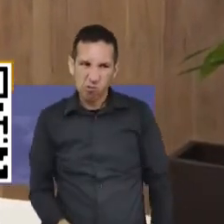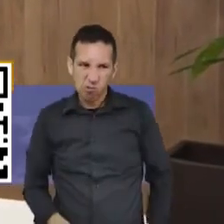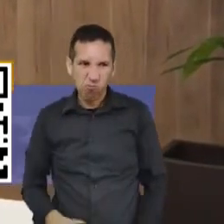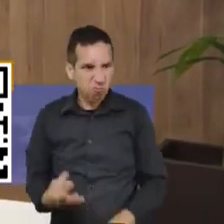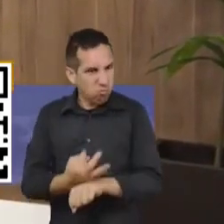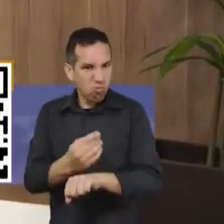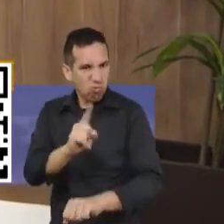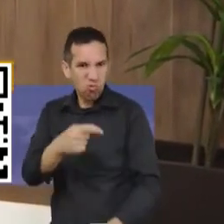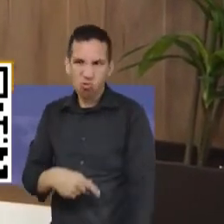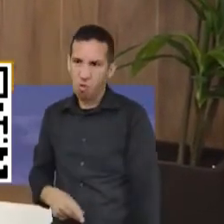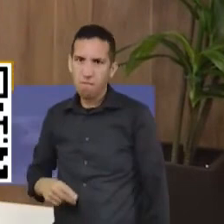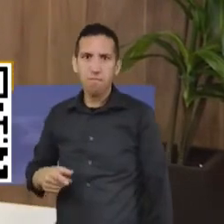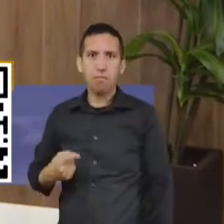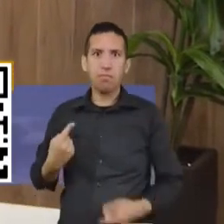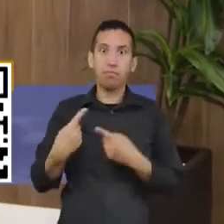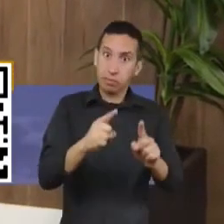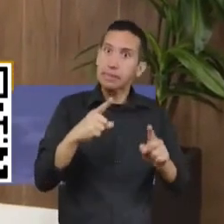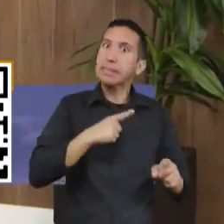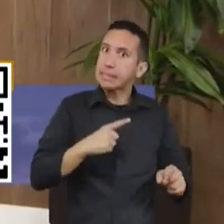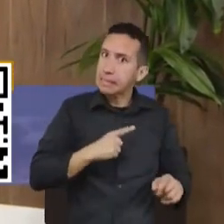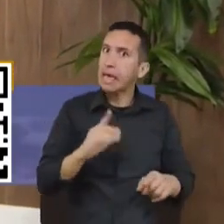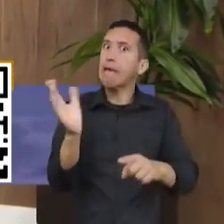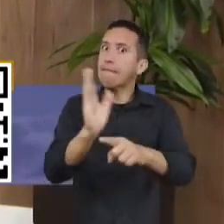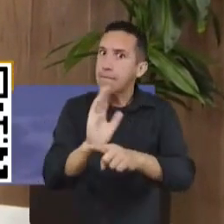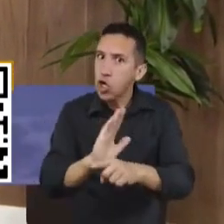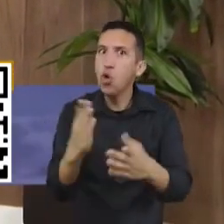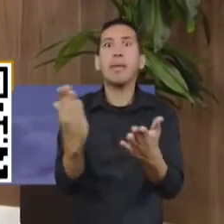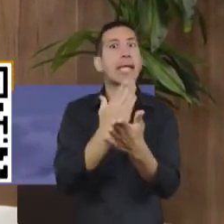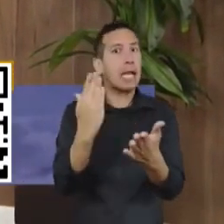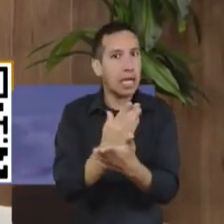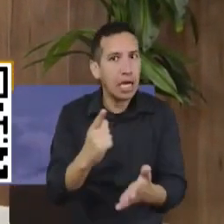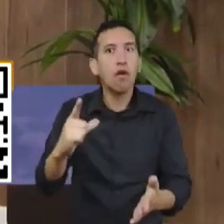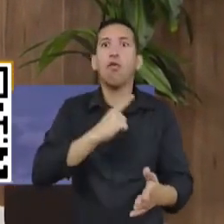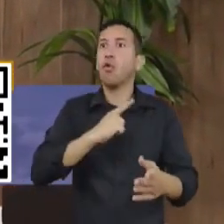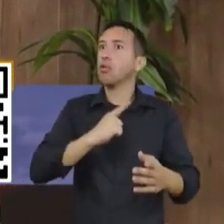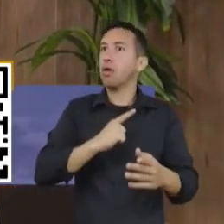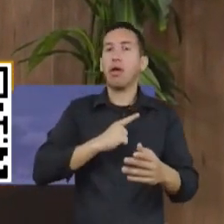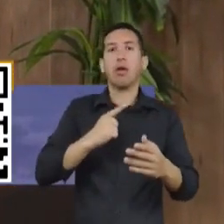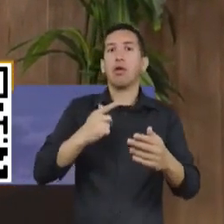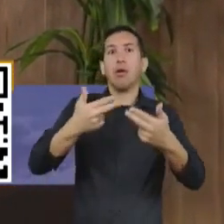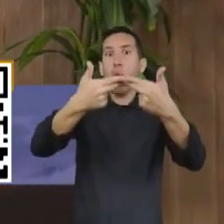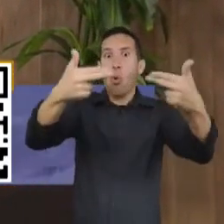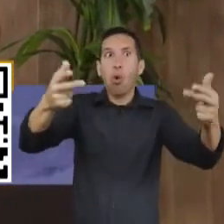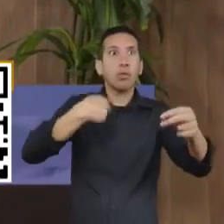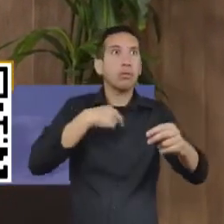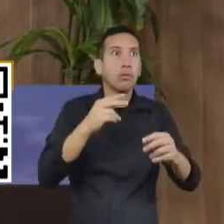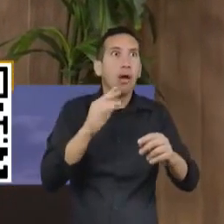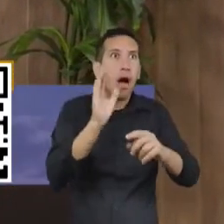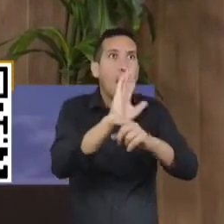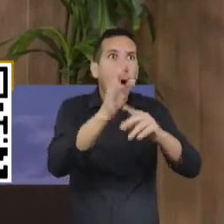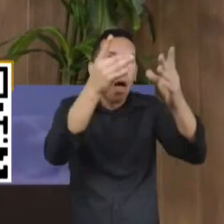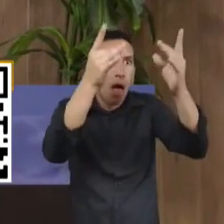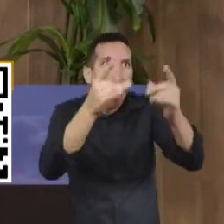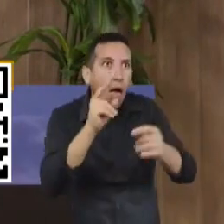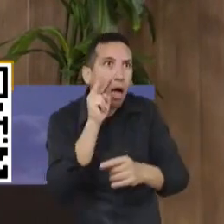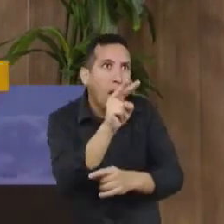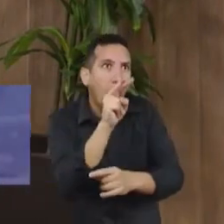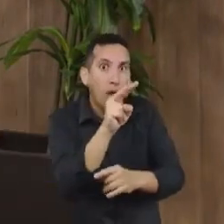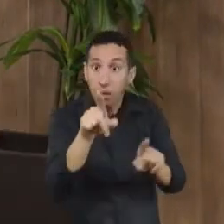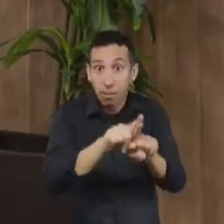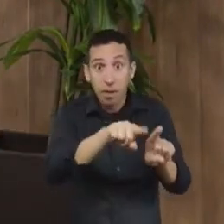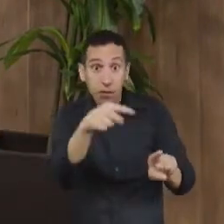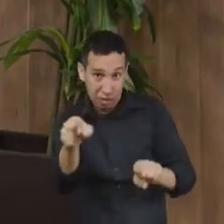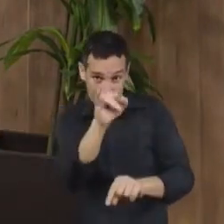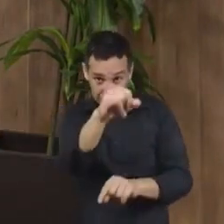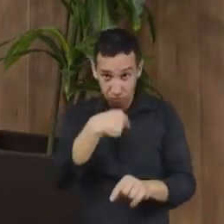de história que fala sobre isso temos filmes que falam sobre isso tem documentários que falam sobre isso se você estudar na escola na escola